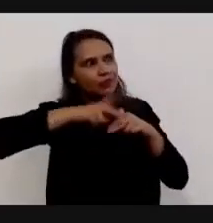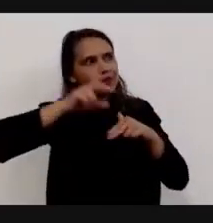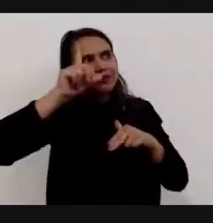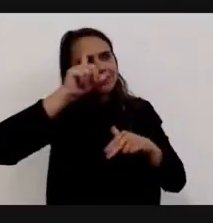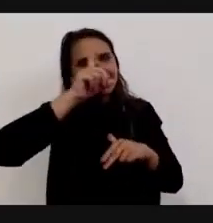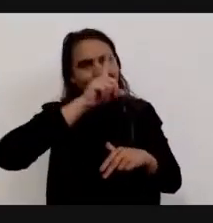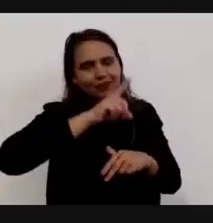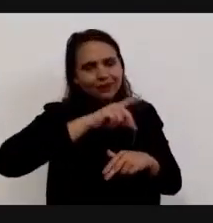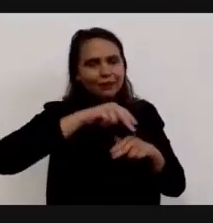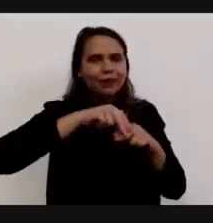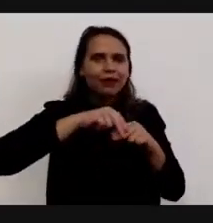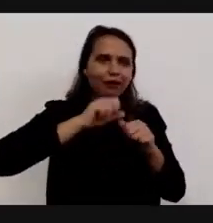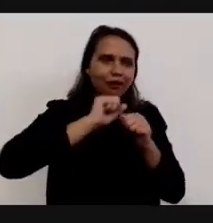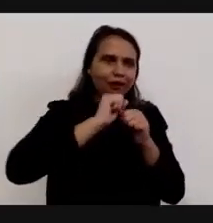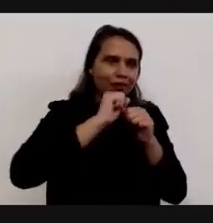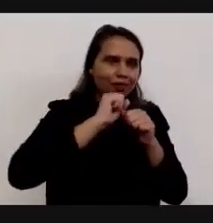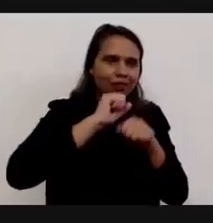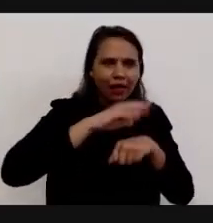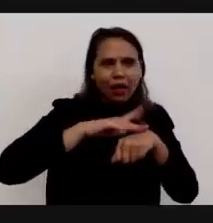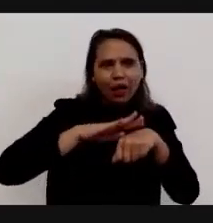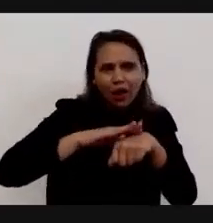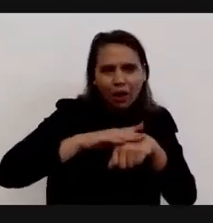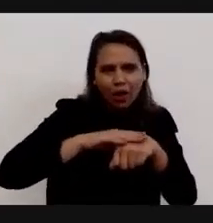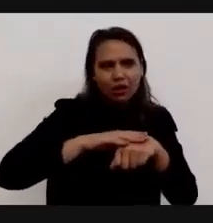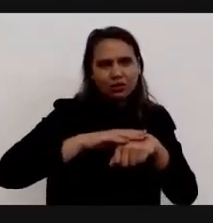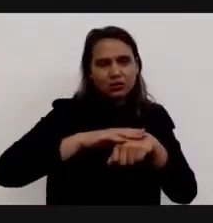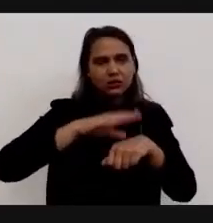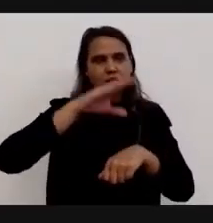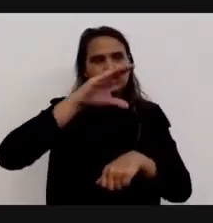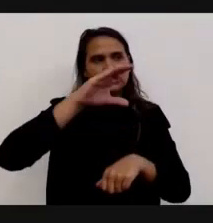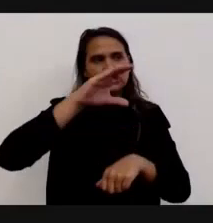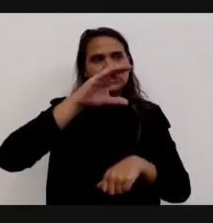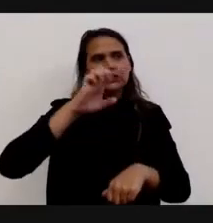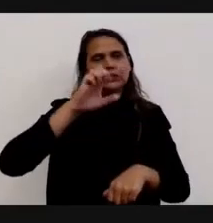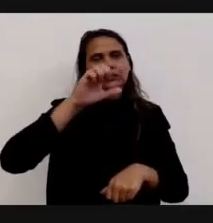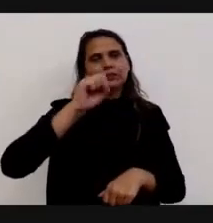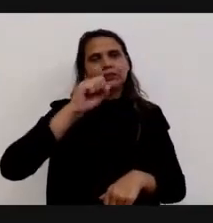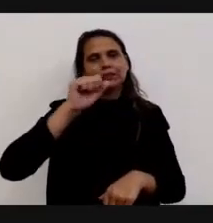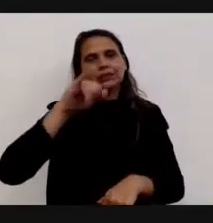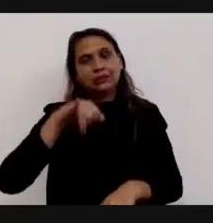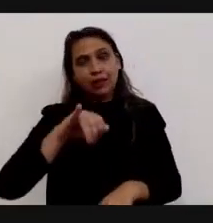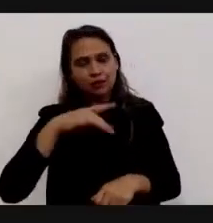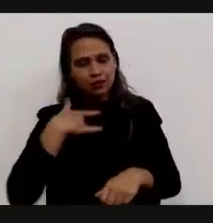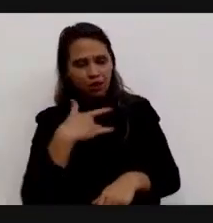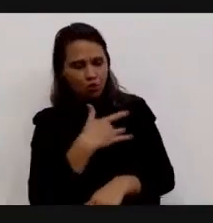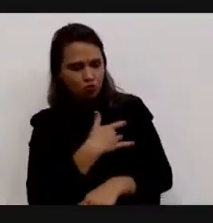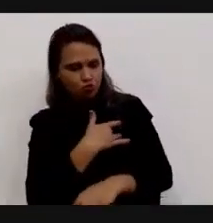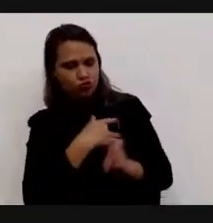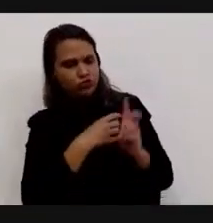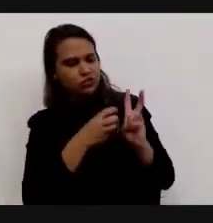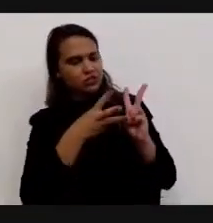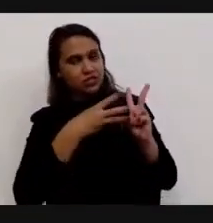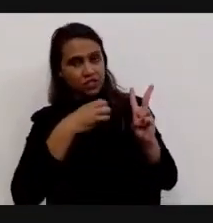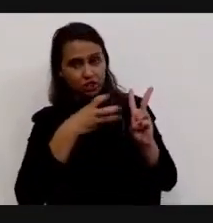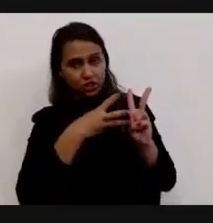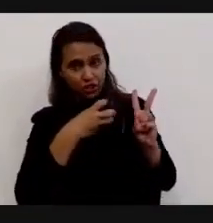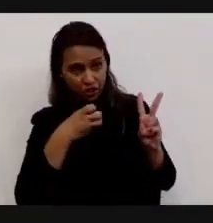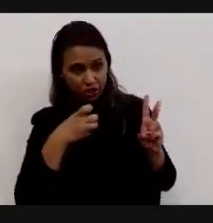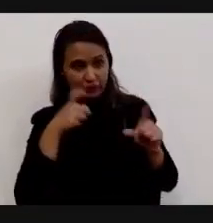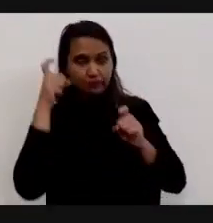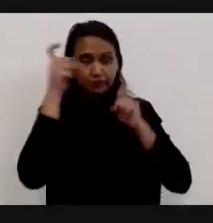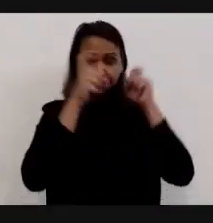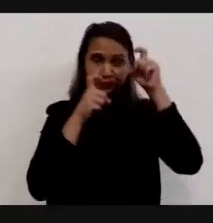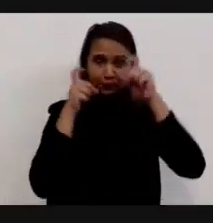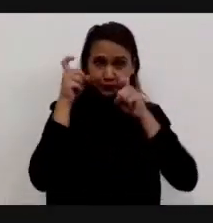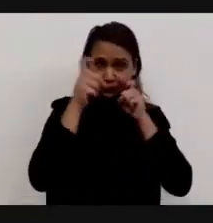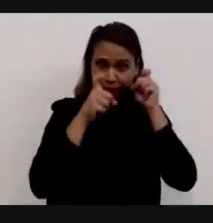questão das epidemias. Então, a CESAI, que é a Secretaria Especial de Saúde Indígena, muito preocupada para que não